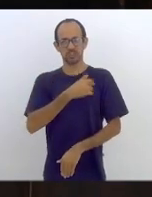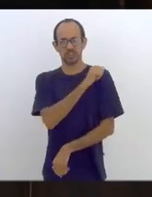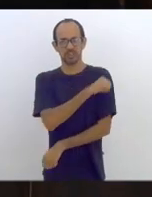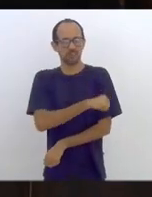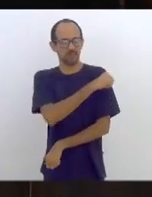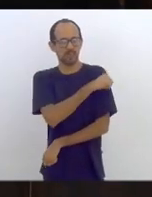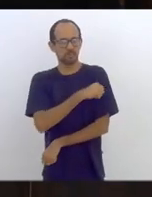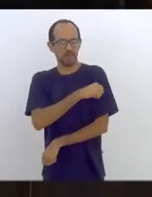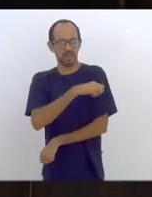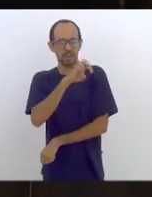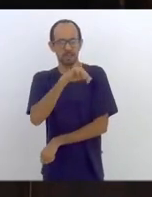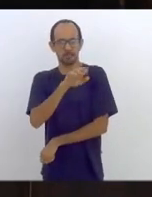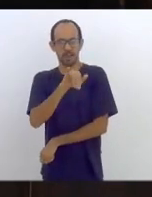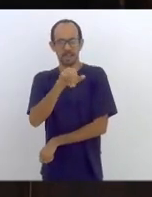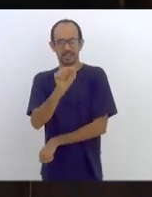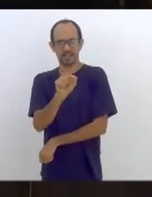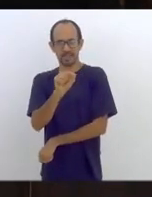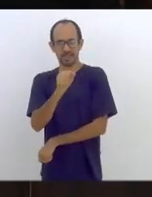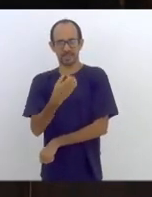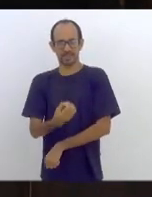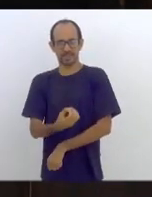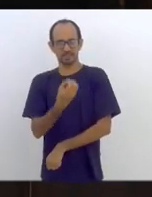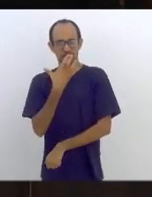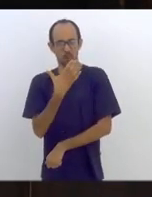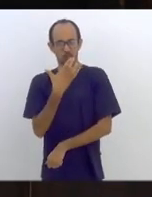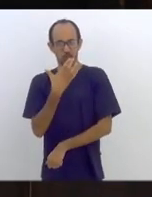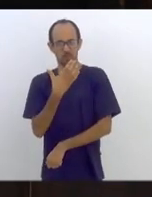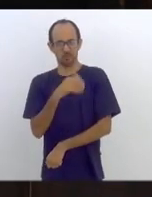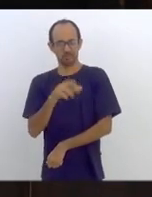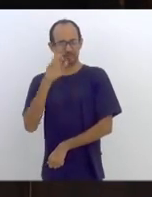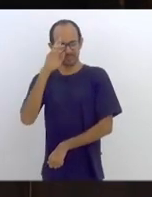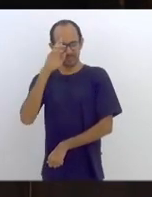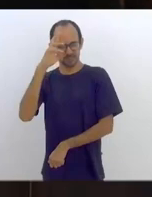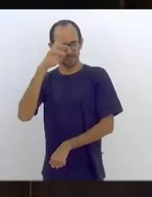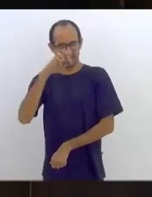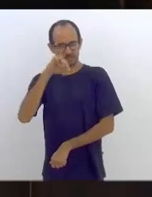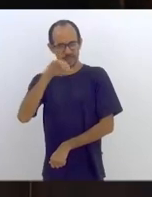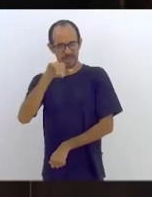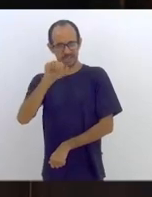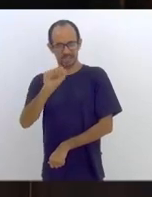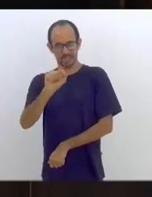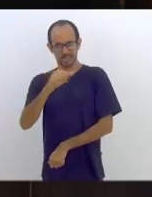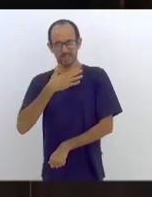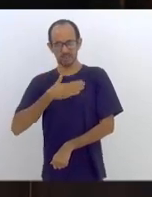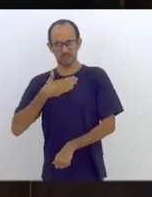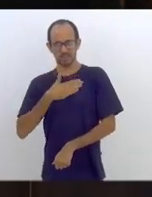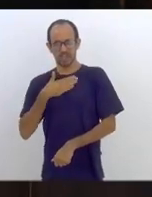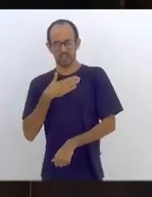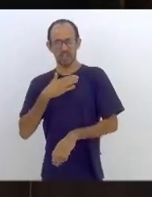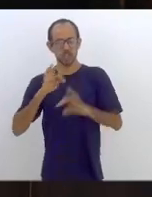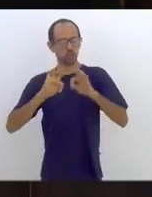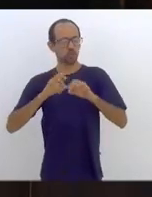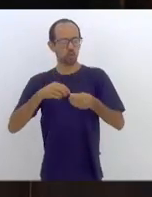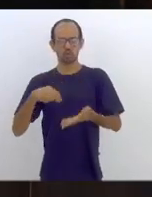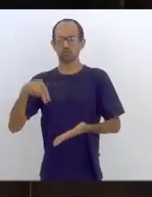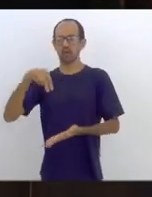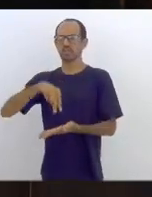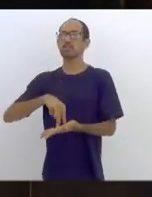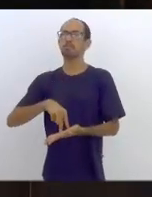Maria Soares. Que bom. Dona Maria, eu gostaria de pedir que vocês se colocassem de pé,